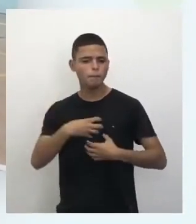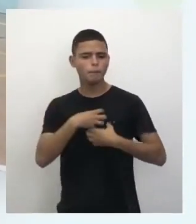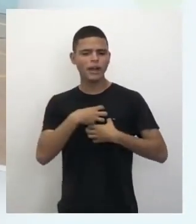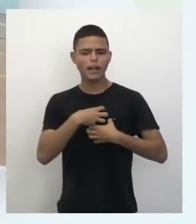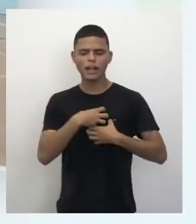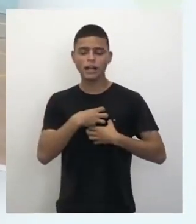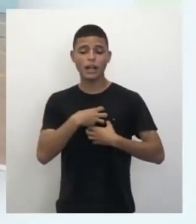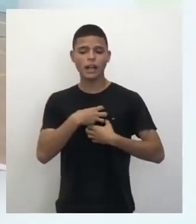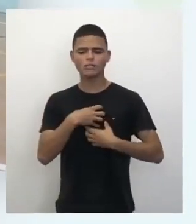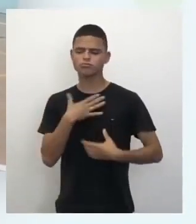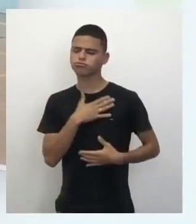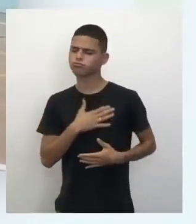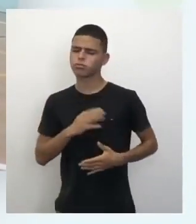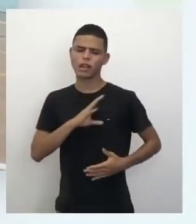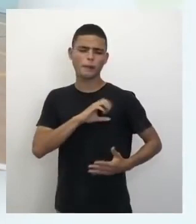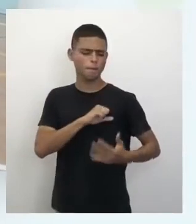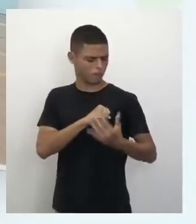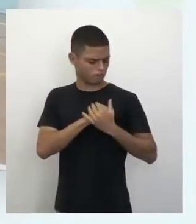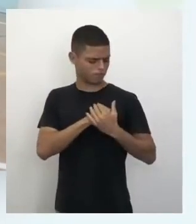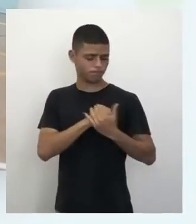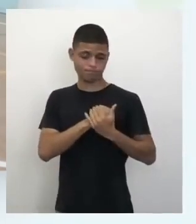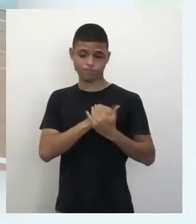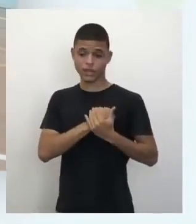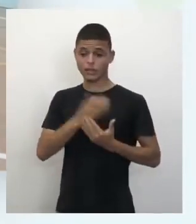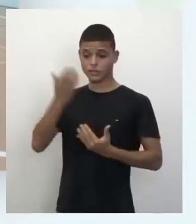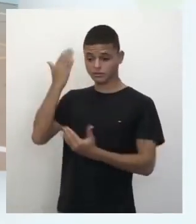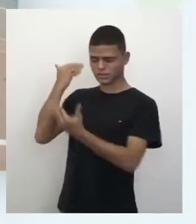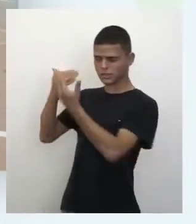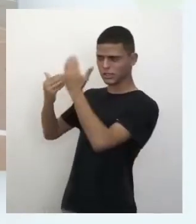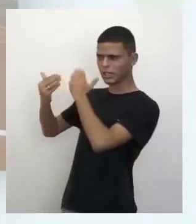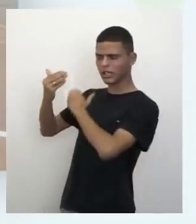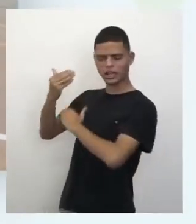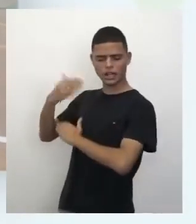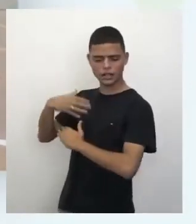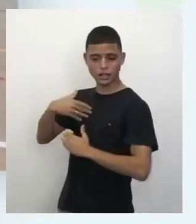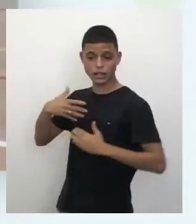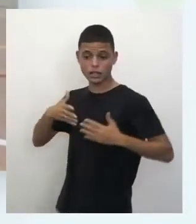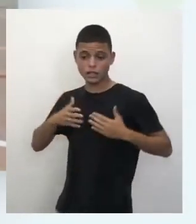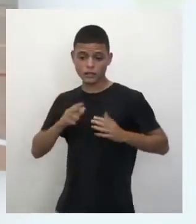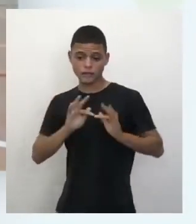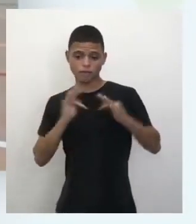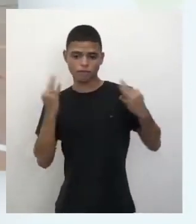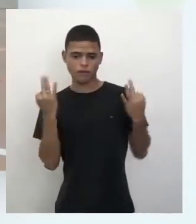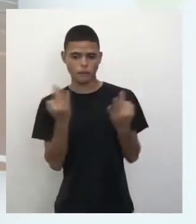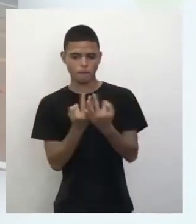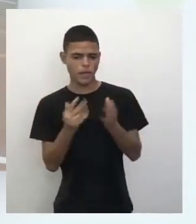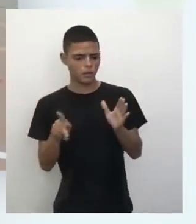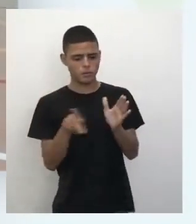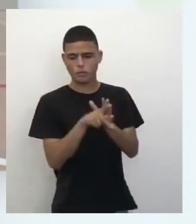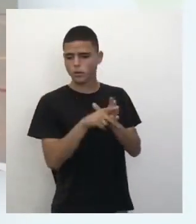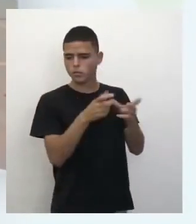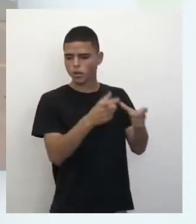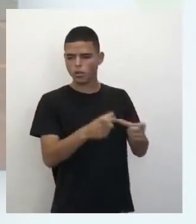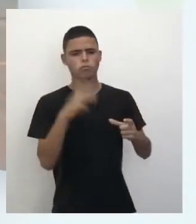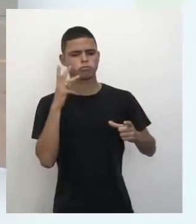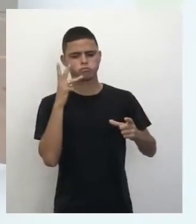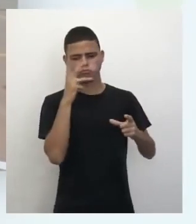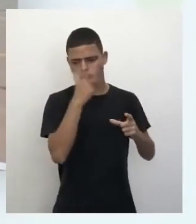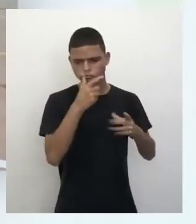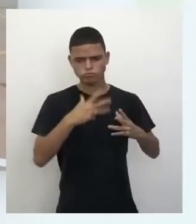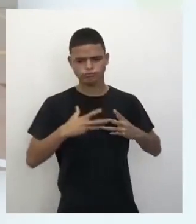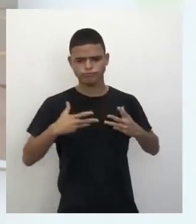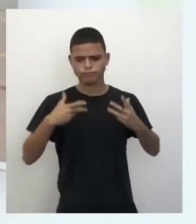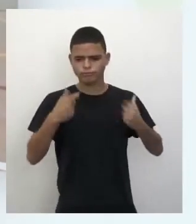eu amo, me traz de volta as minhas origens, porque minha família é desse lugar, é um lugar lindo,